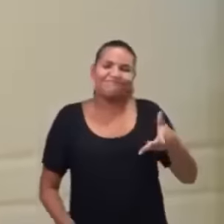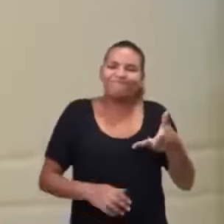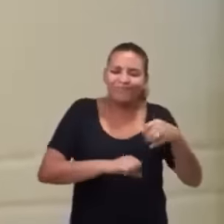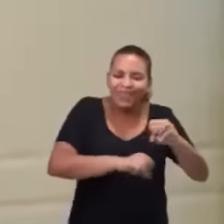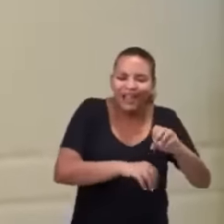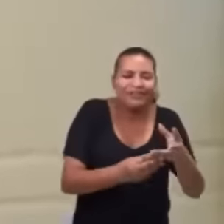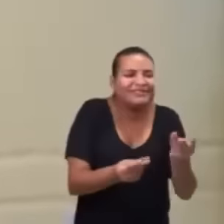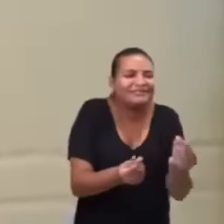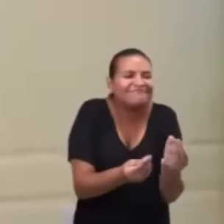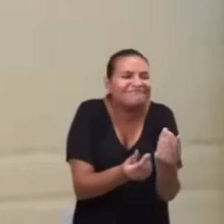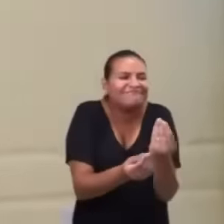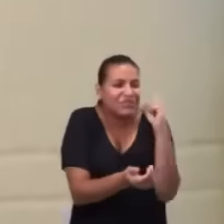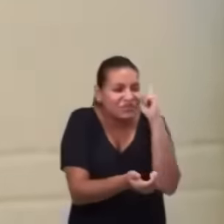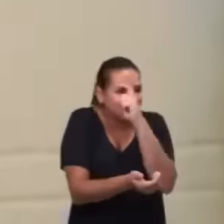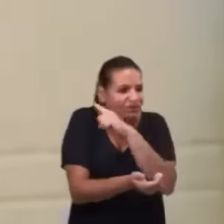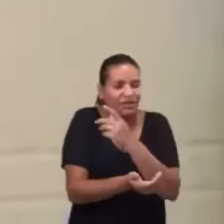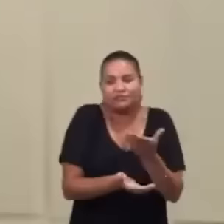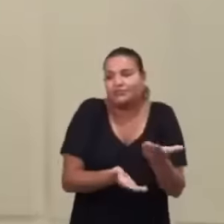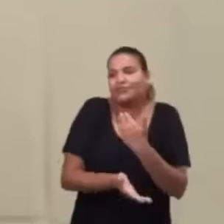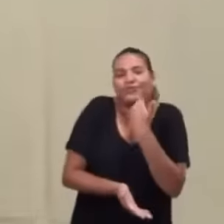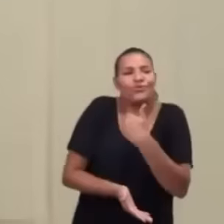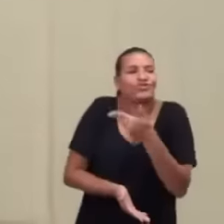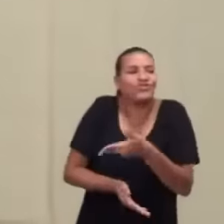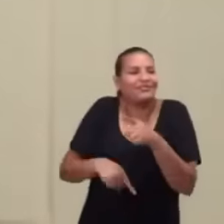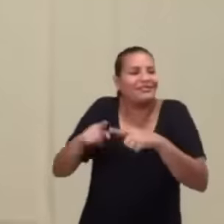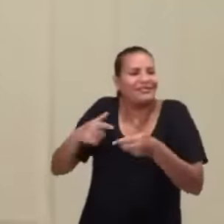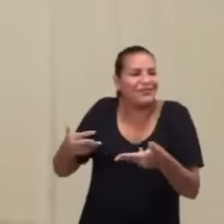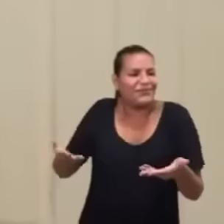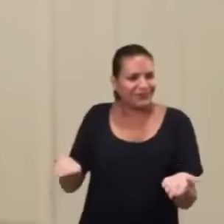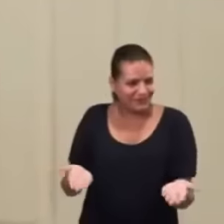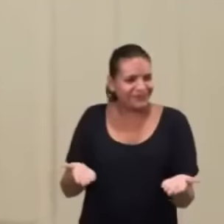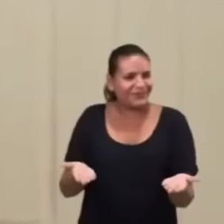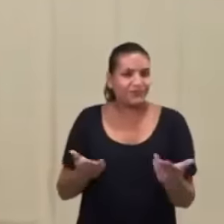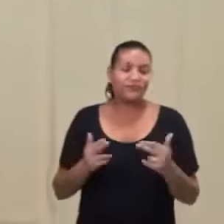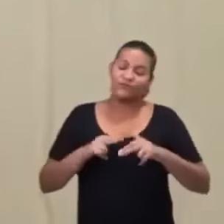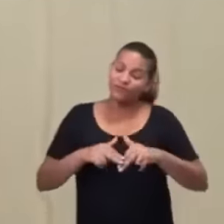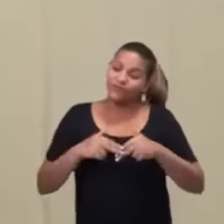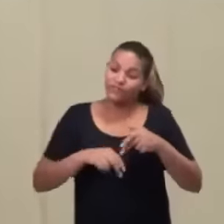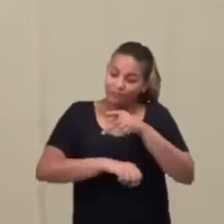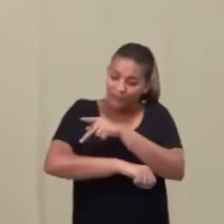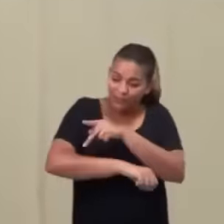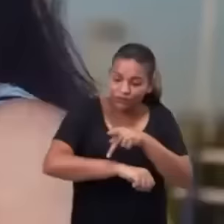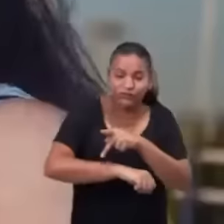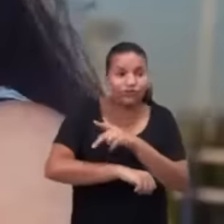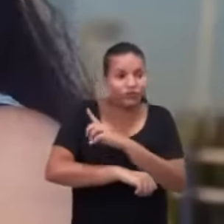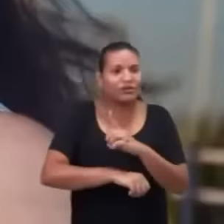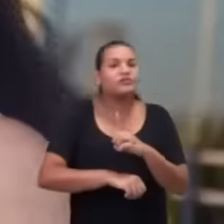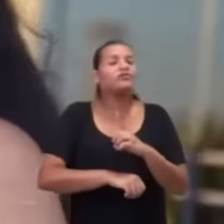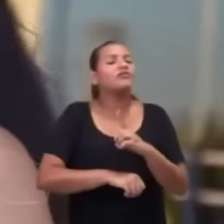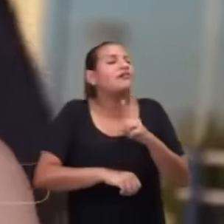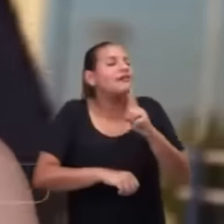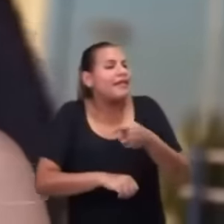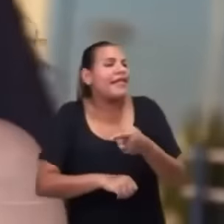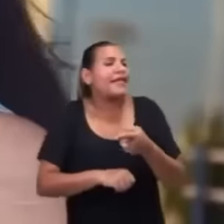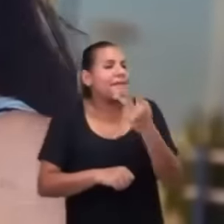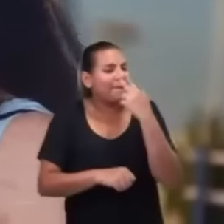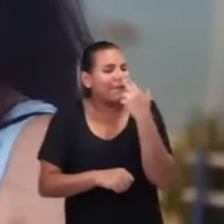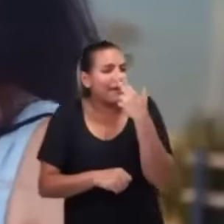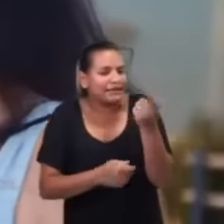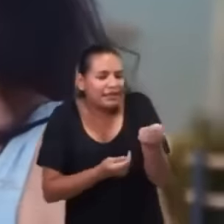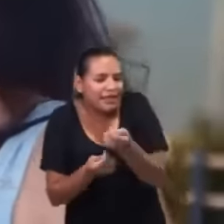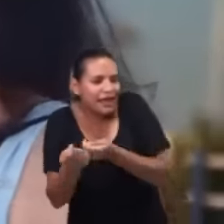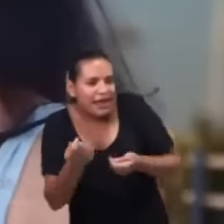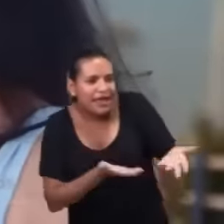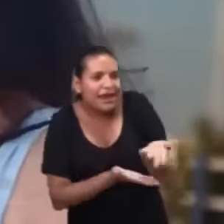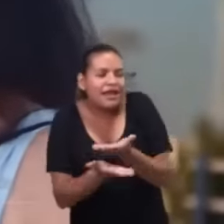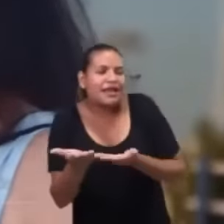recursos que a gente tem, eles não foram significativos. Né? O pedagógico é o eixo que puxa todos os outros eixos. Tudo que os nossos diretores